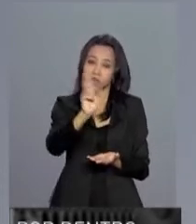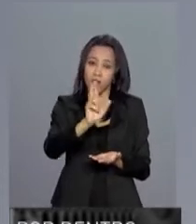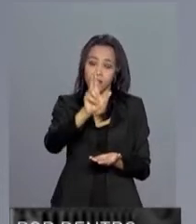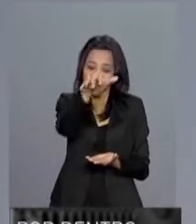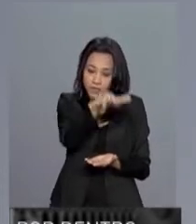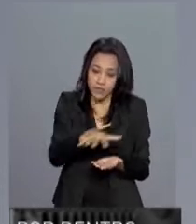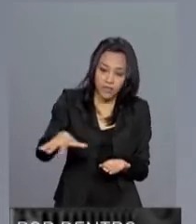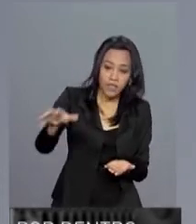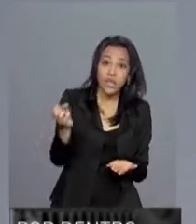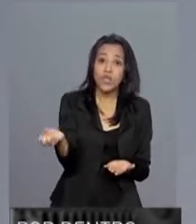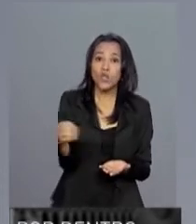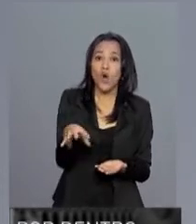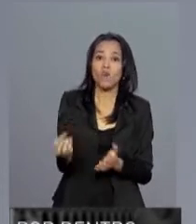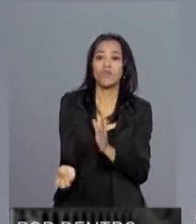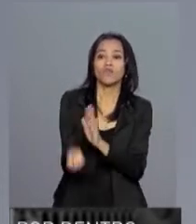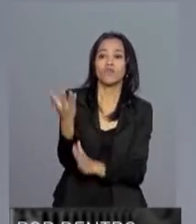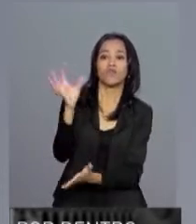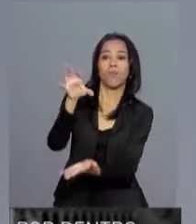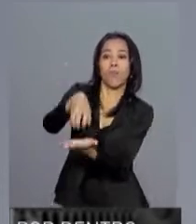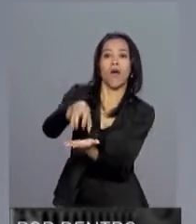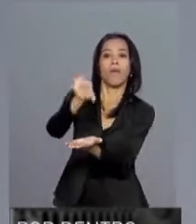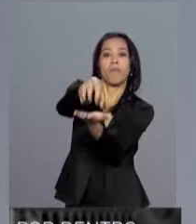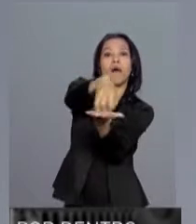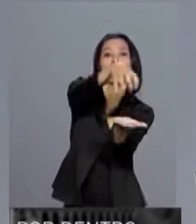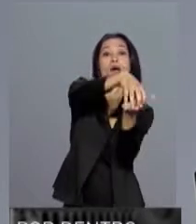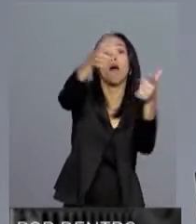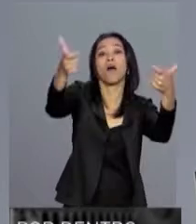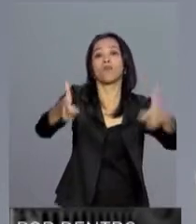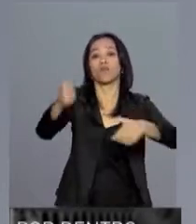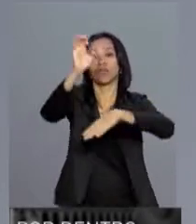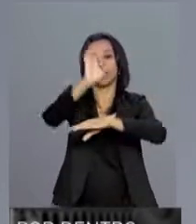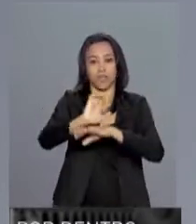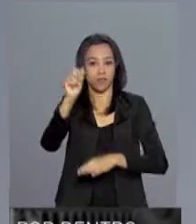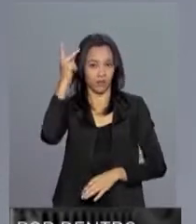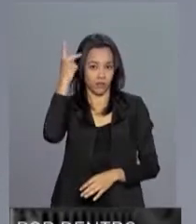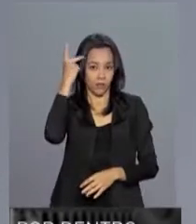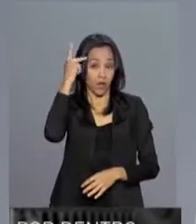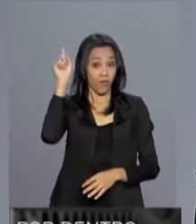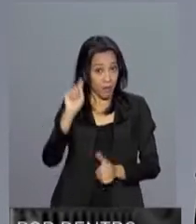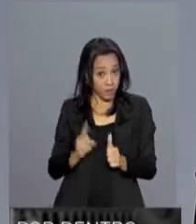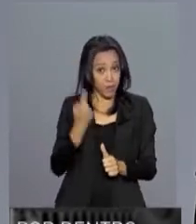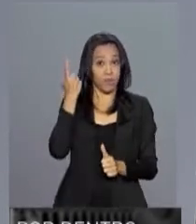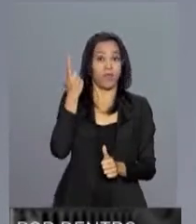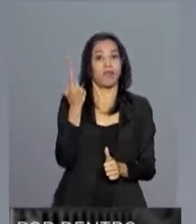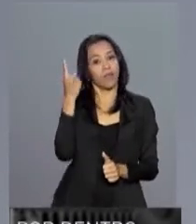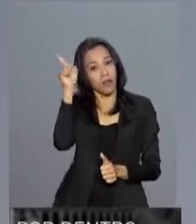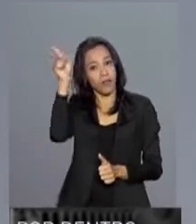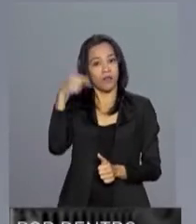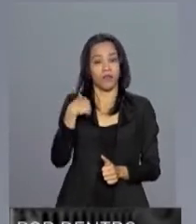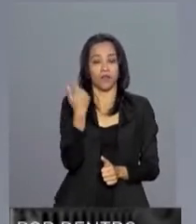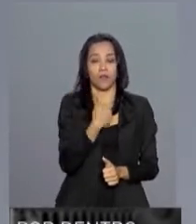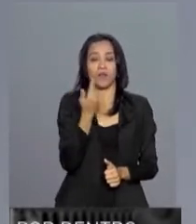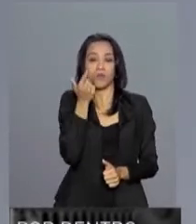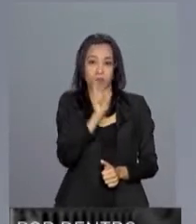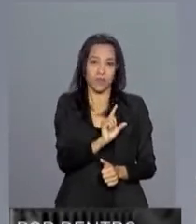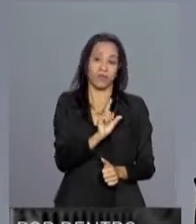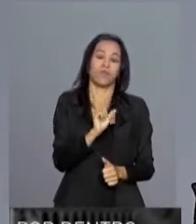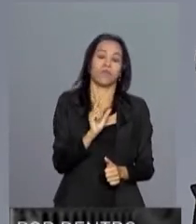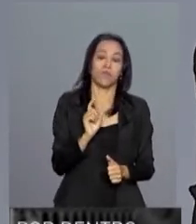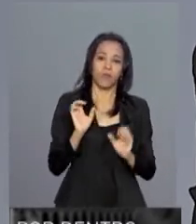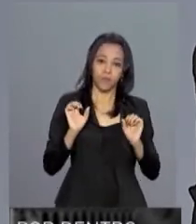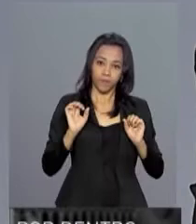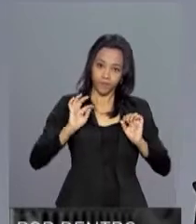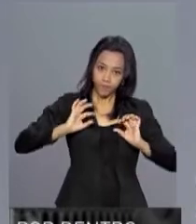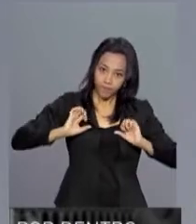novos pontos de cultura no estado de são paulo foi a primeira rede que nós conseguimos repactuar e